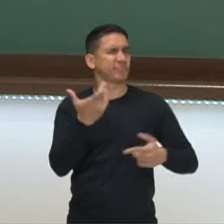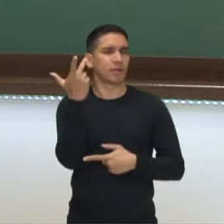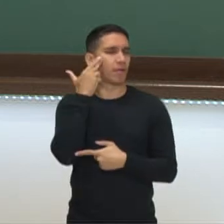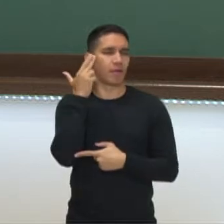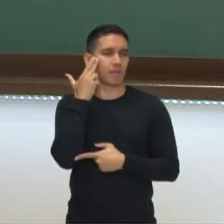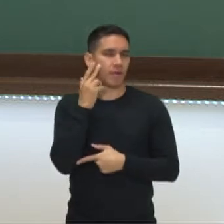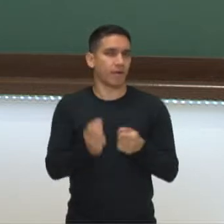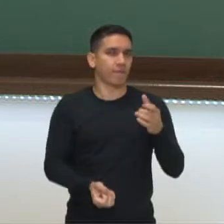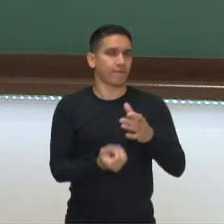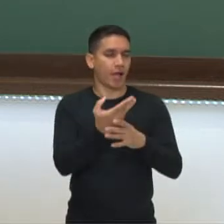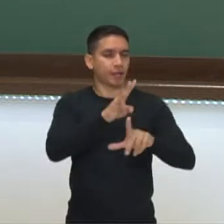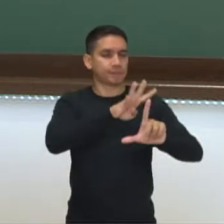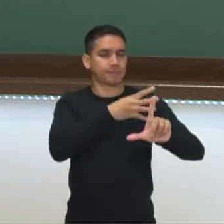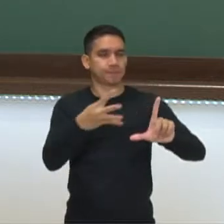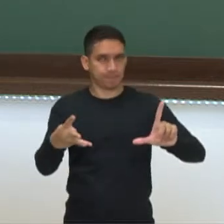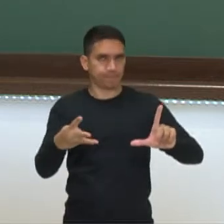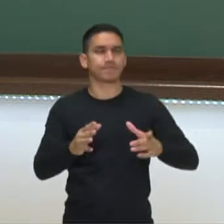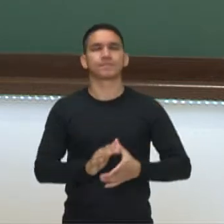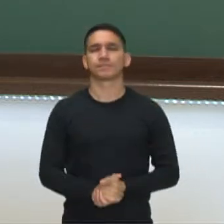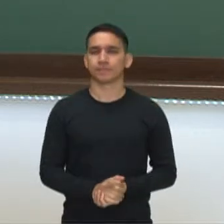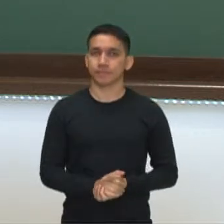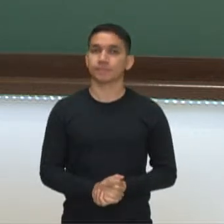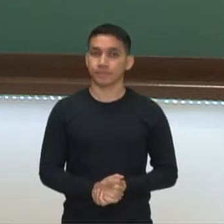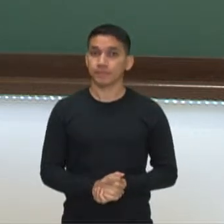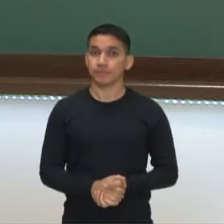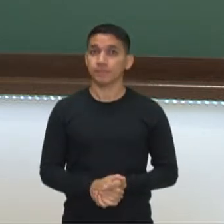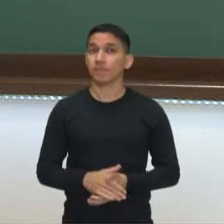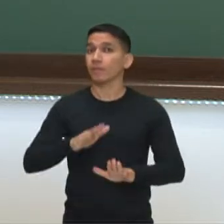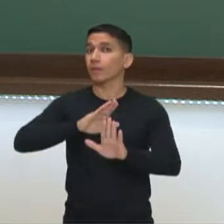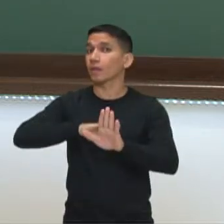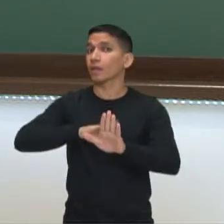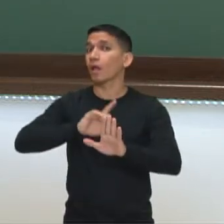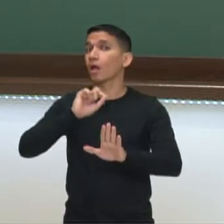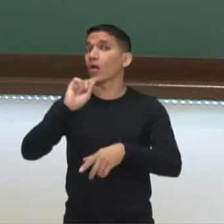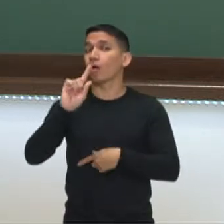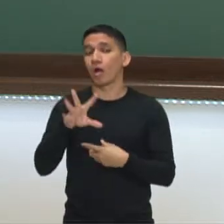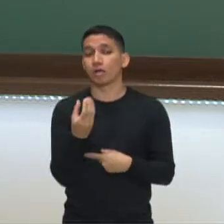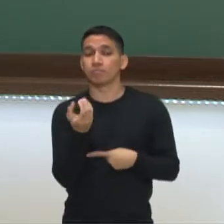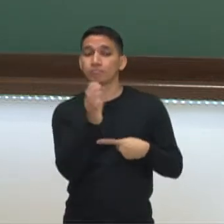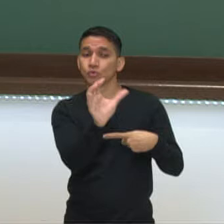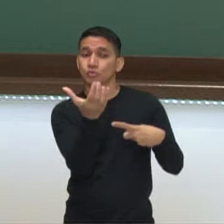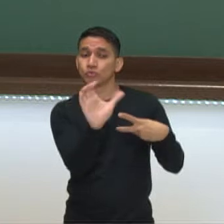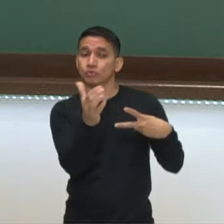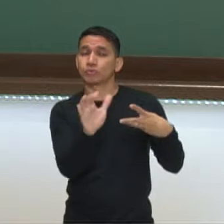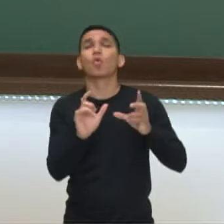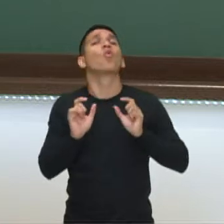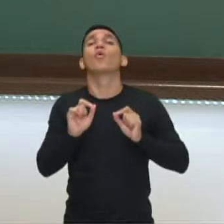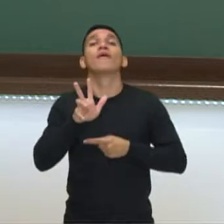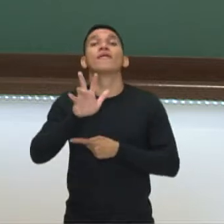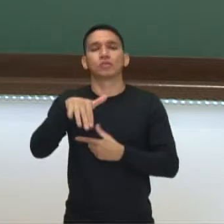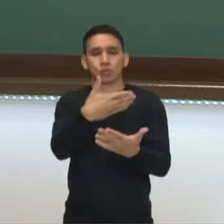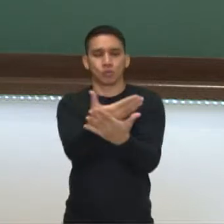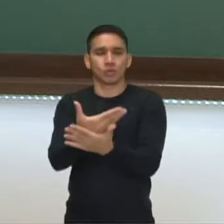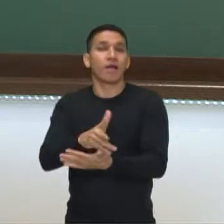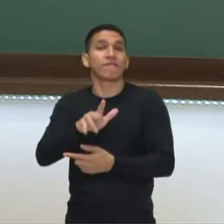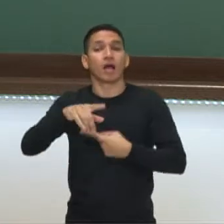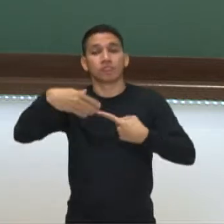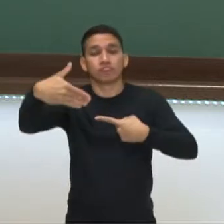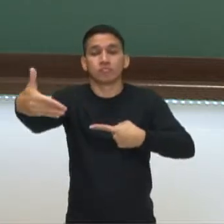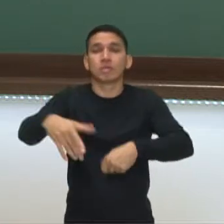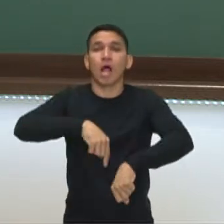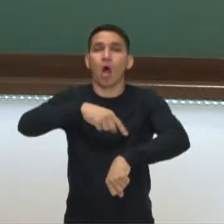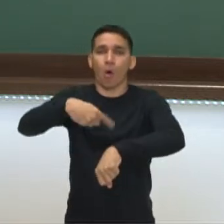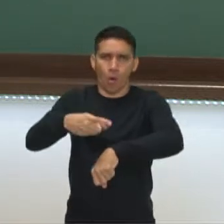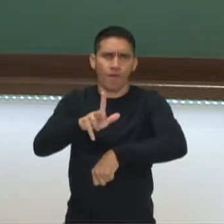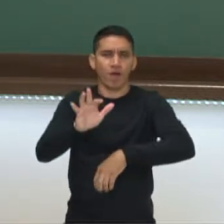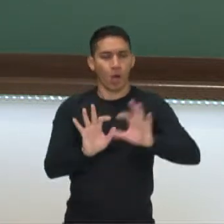essa montagem de um cronograma de estudos. A ideia é colocar ali o que você vai estudar nas próximas horas, daí a gente vai